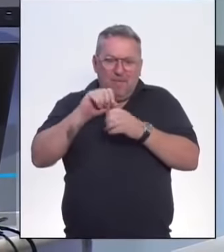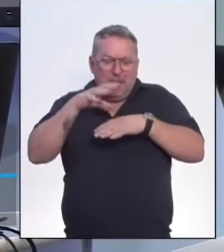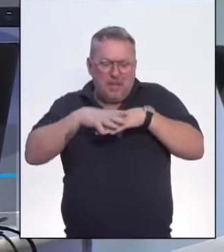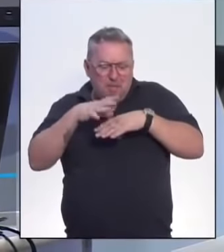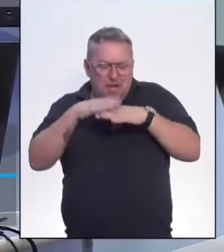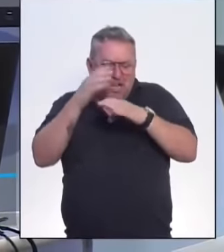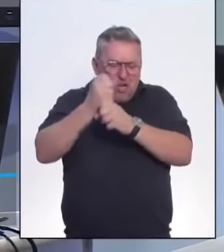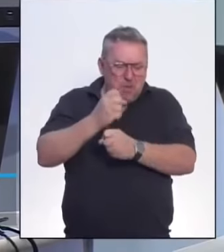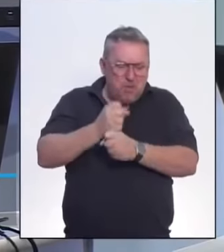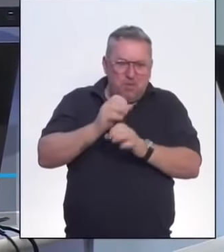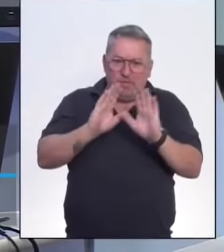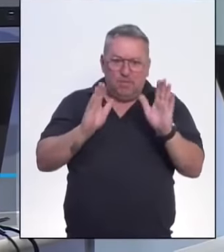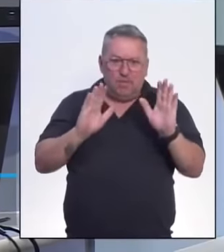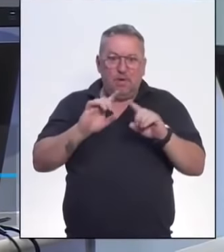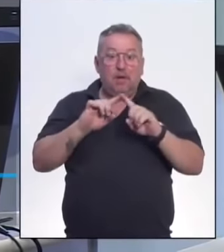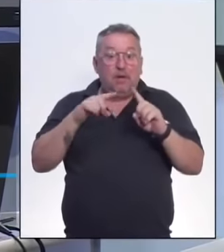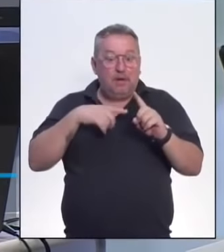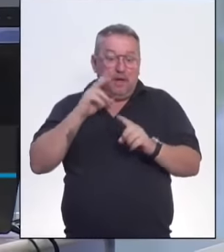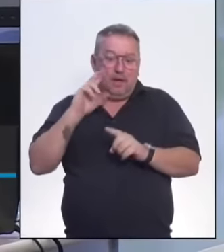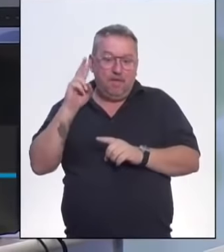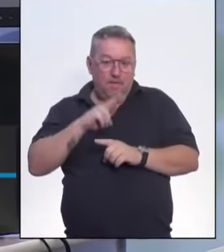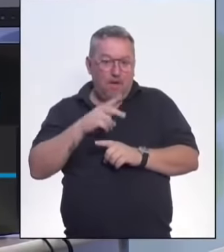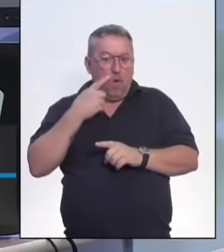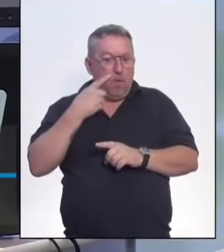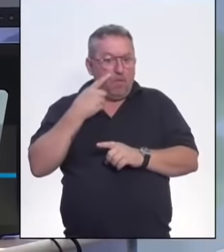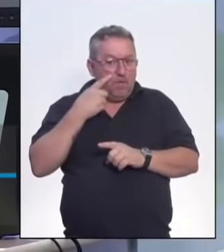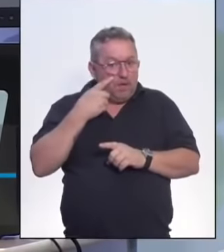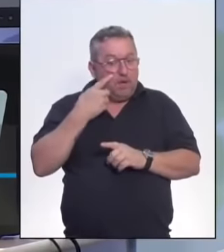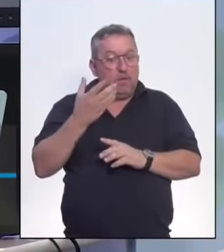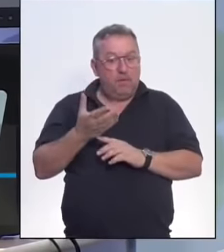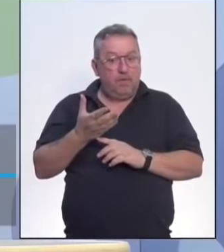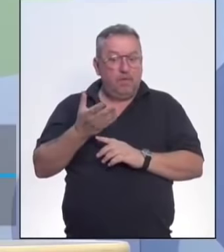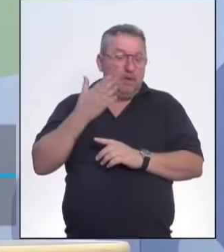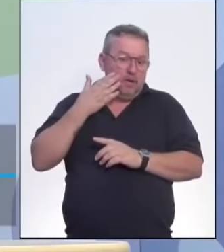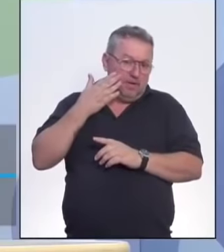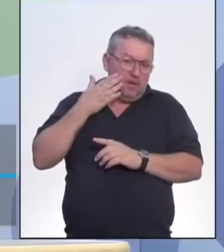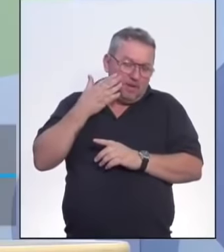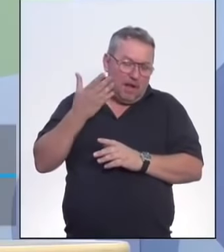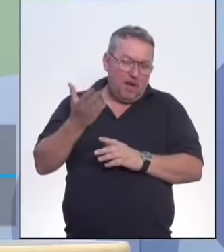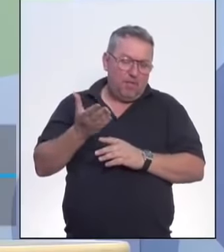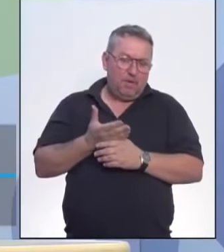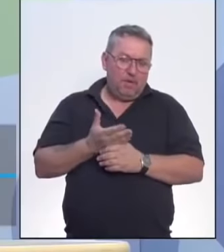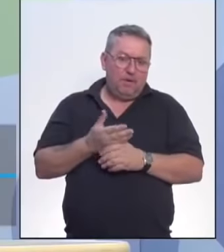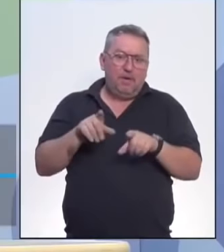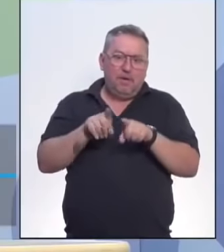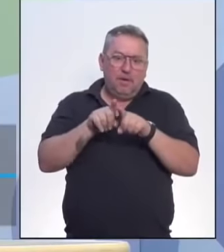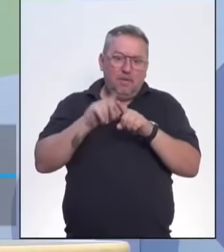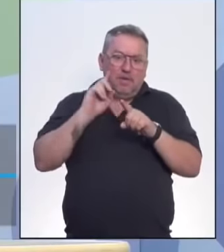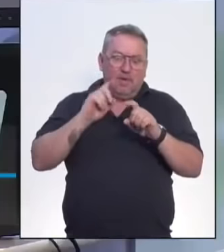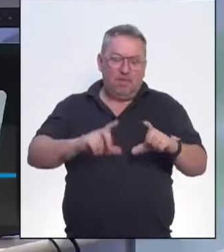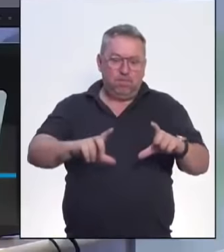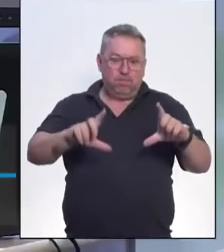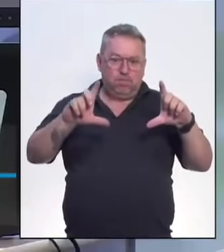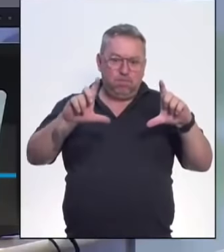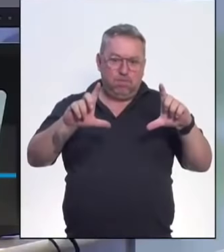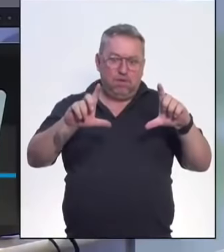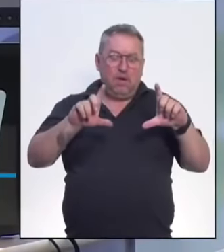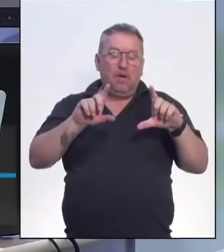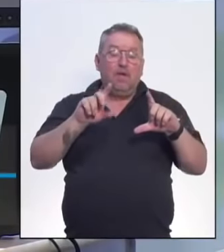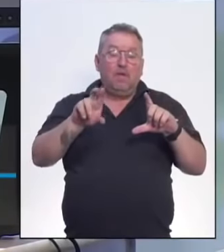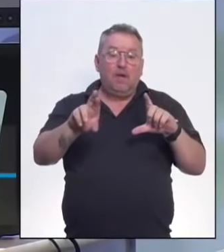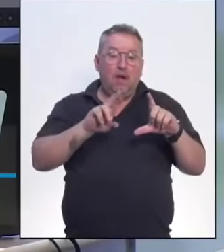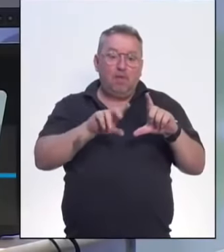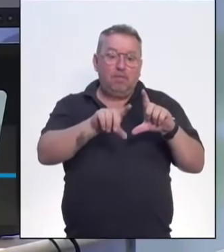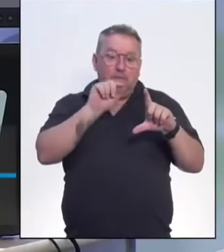matemática, conta, lógico, tem, né? E a gente sabe muito bem disso, né? A gente debate muito essa questão até. toda, mas não